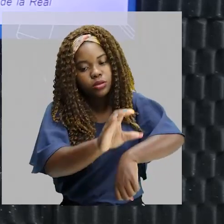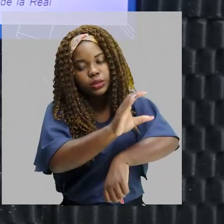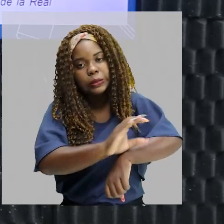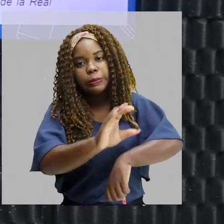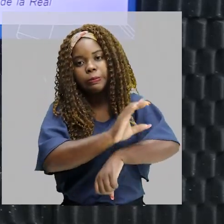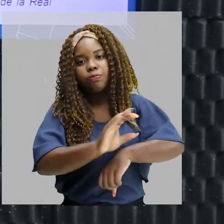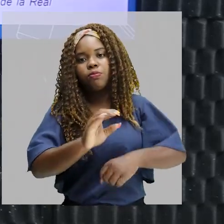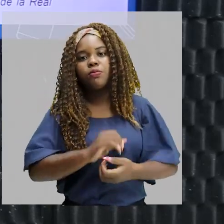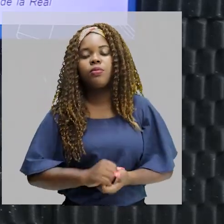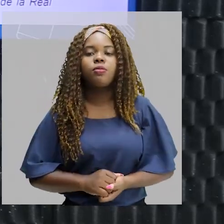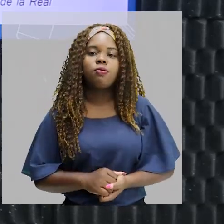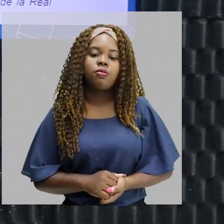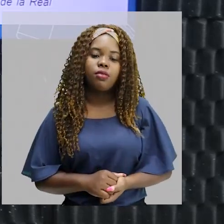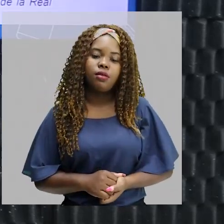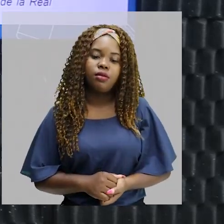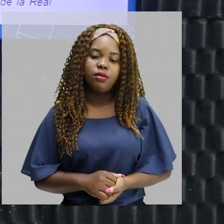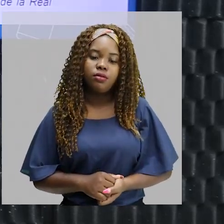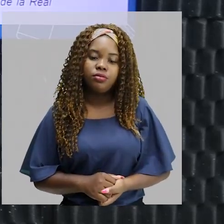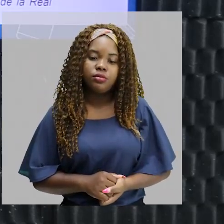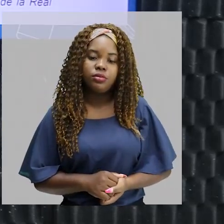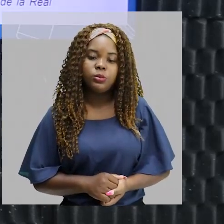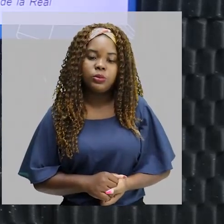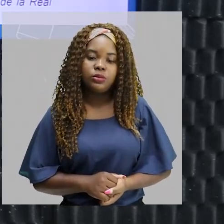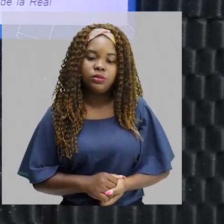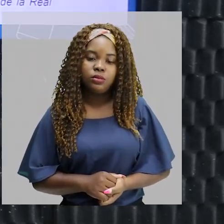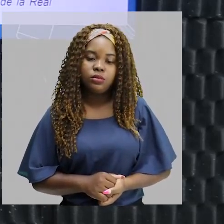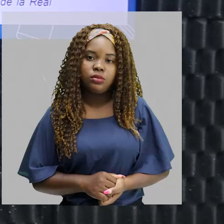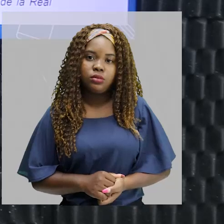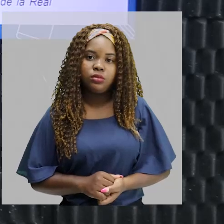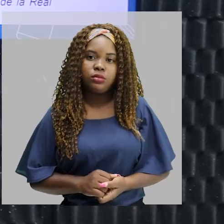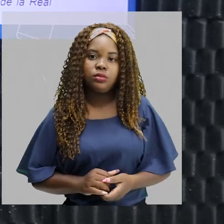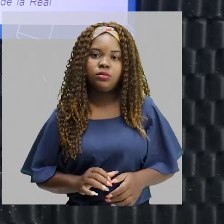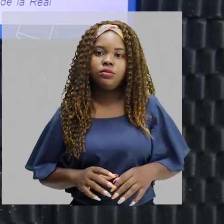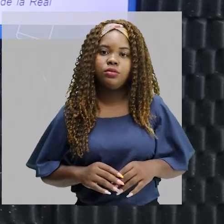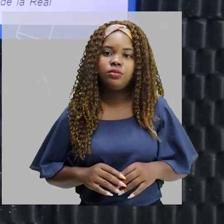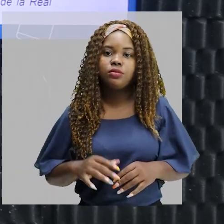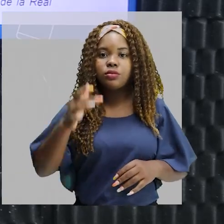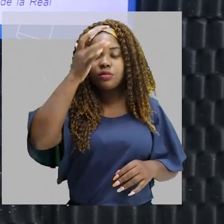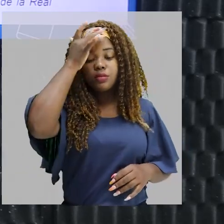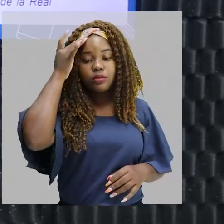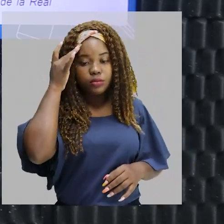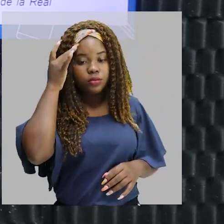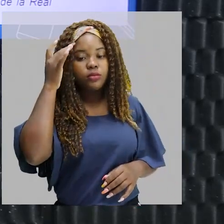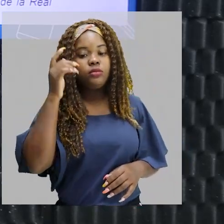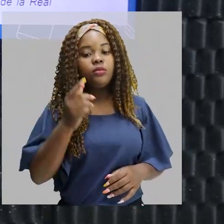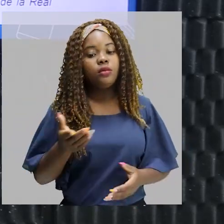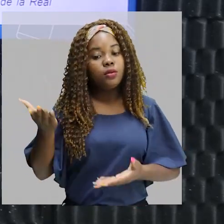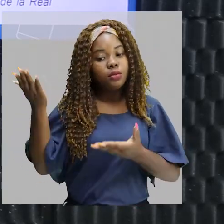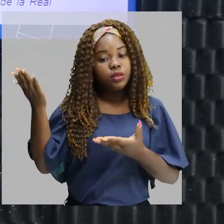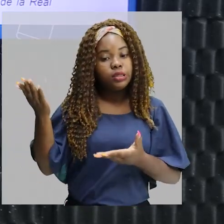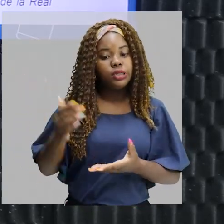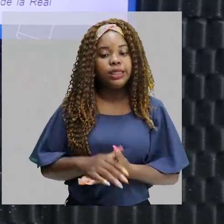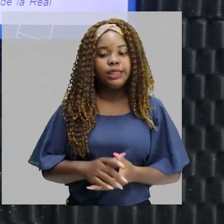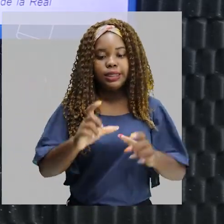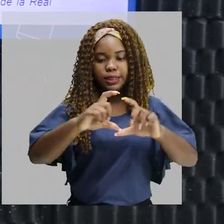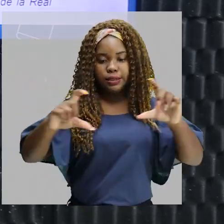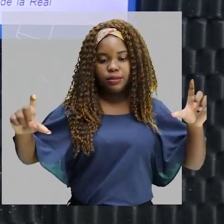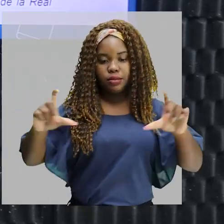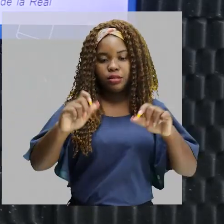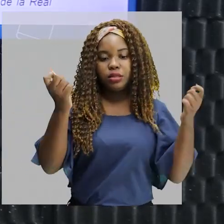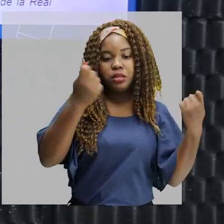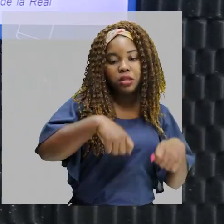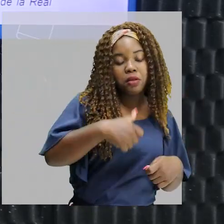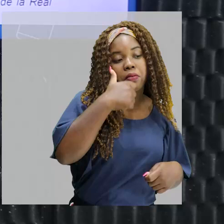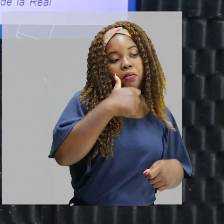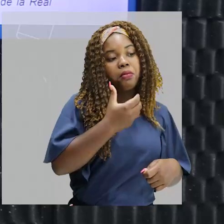puede matricular-se en el curso, tá? Então, pessoa aqui, tanto ela pode ser uma pessoa masculina como